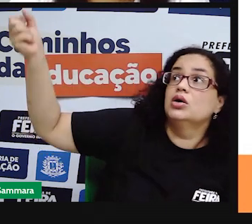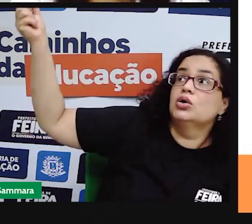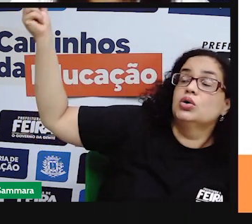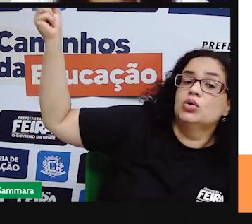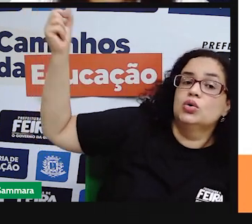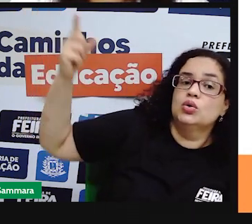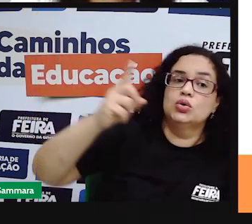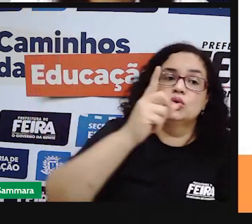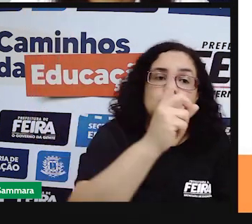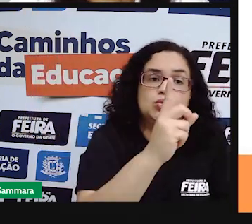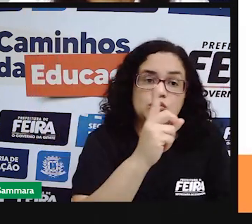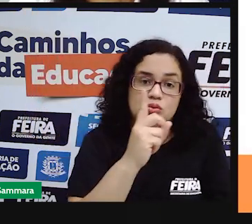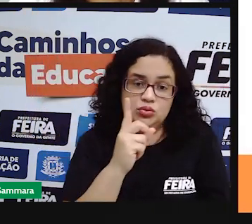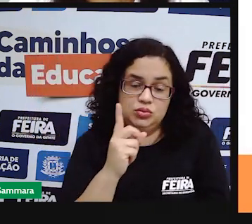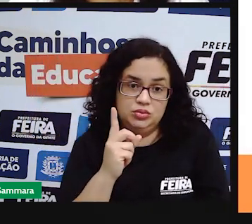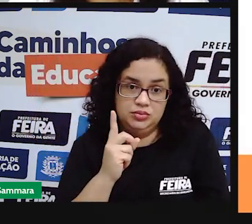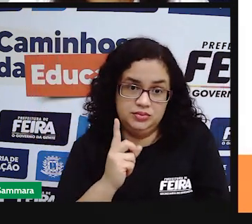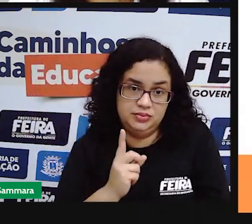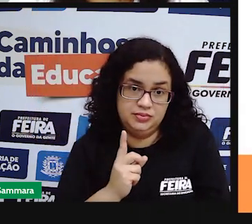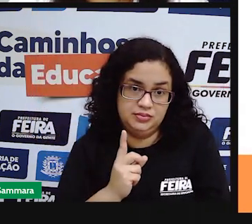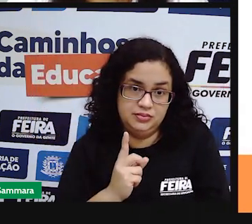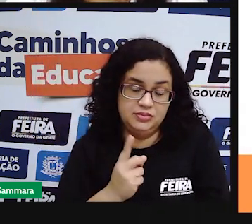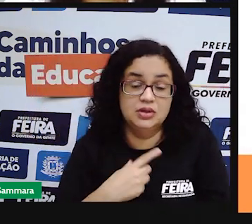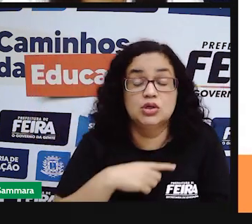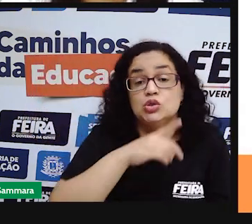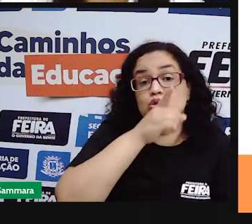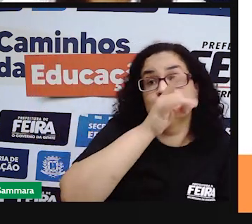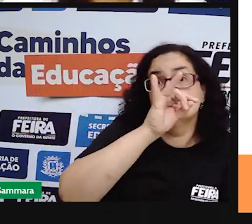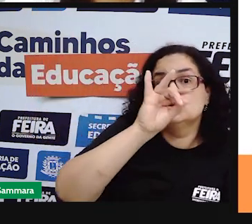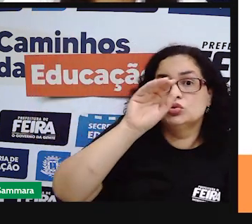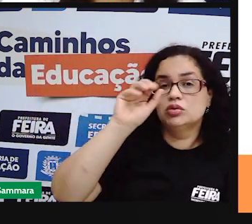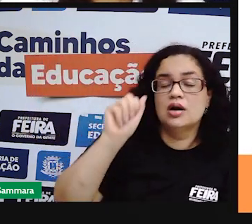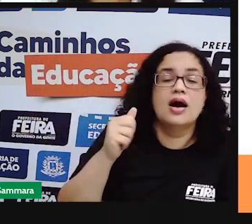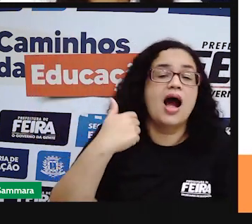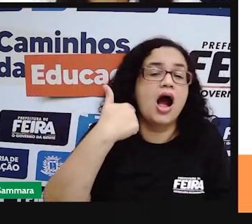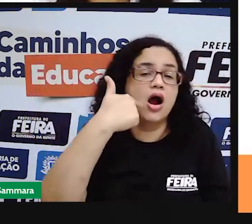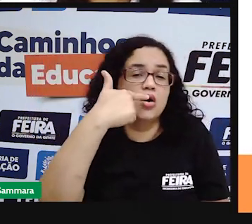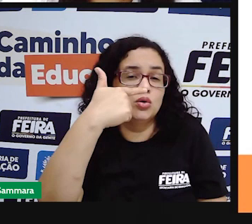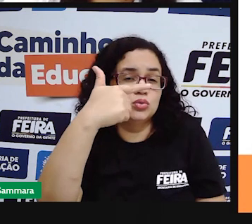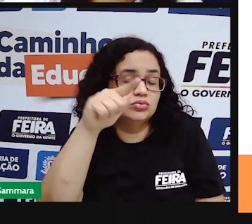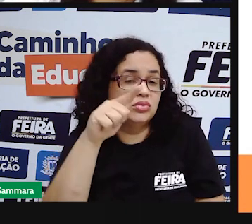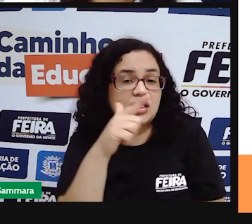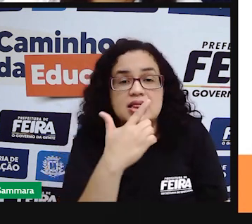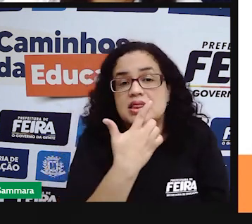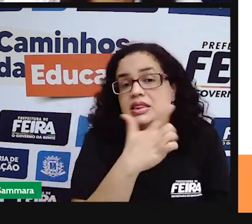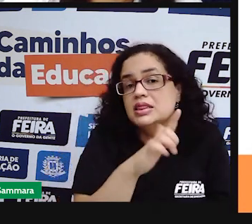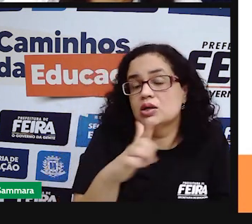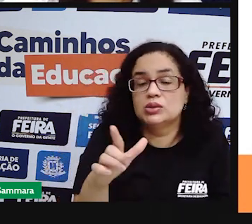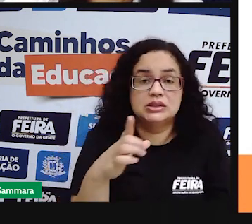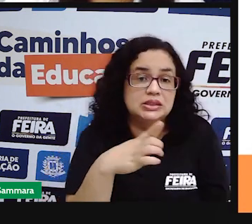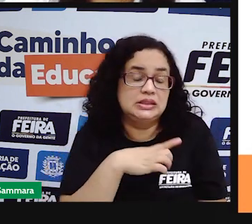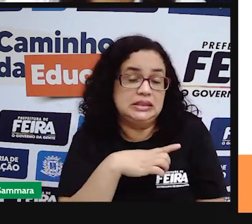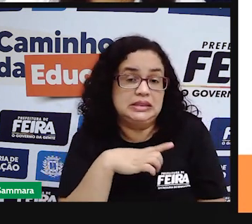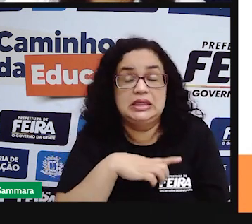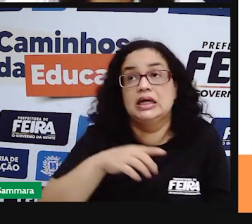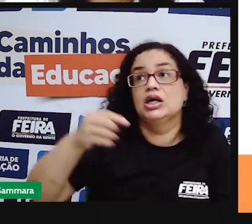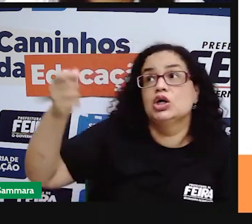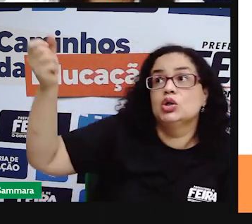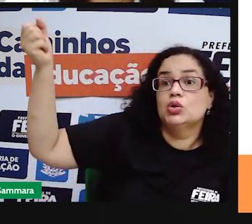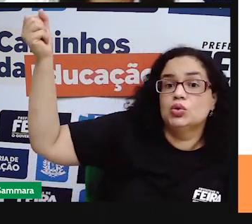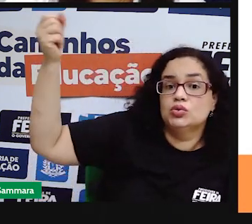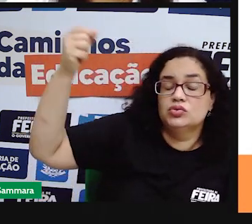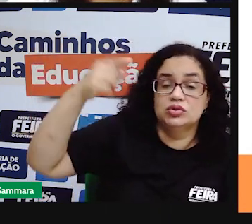em parte dele e forme o dia, enquanto a outra parte que não está recebendo essa luz fica